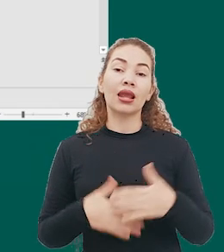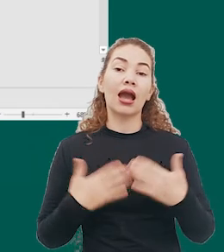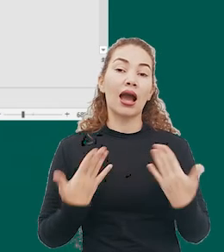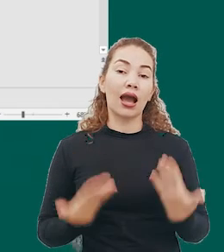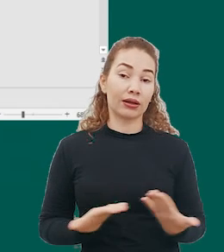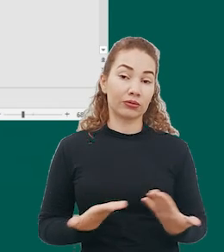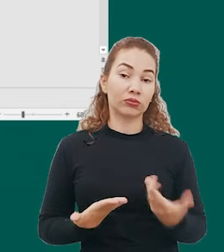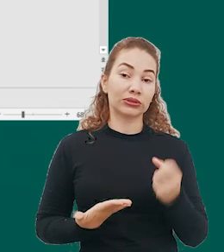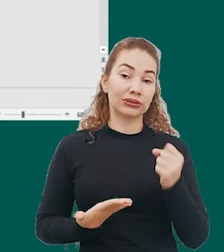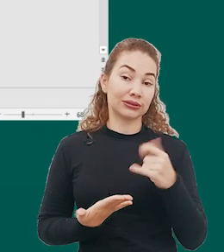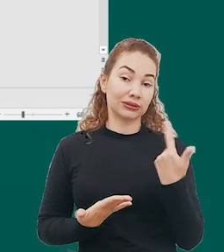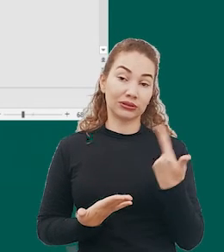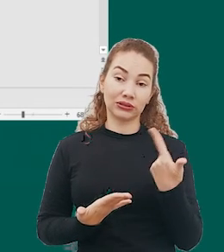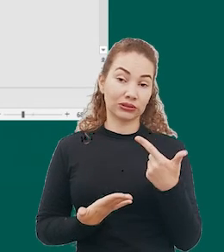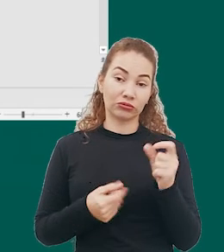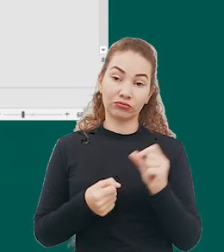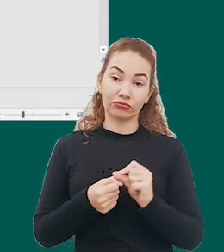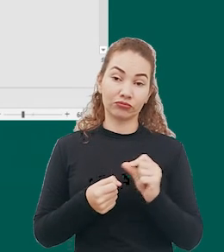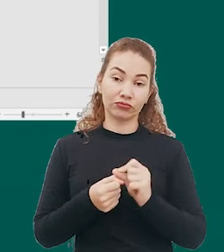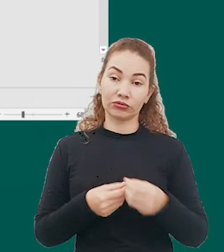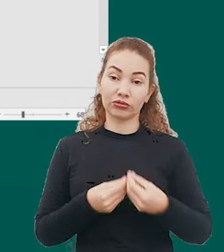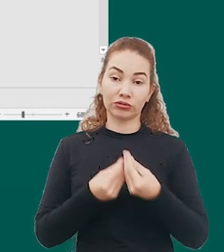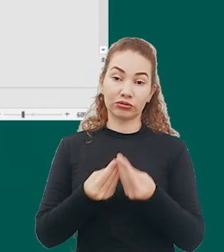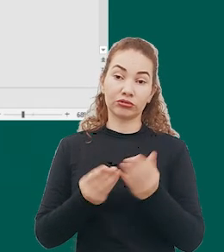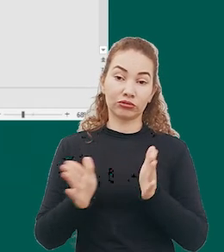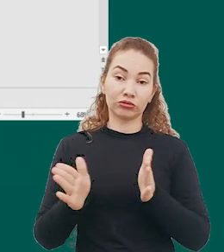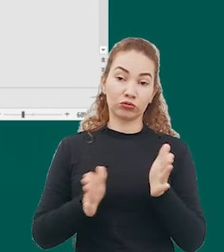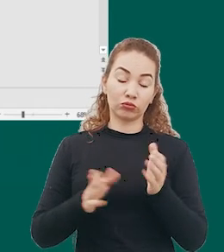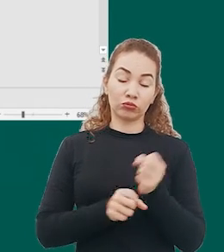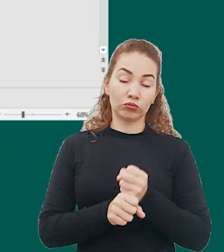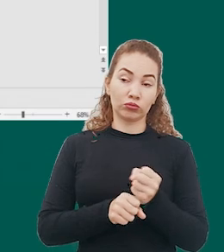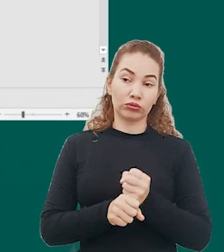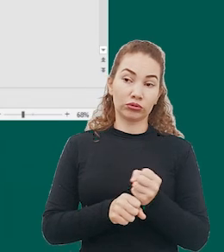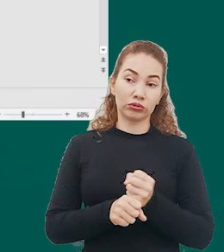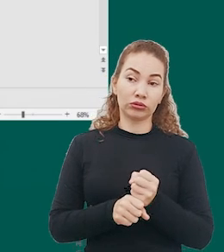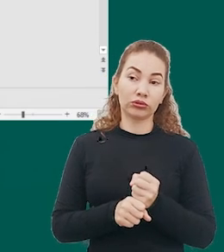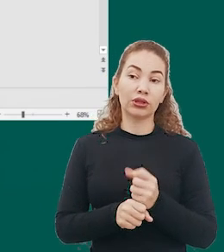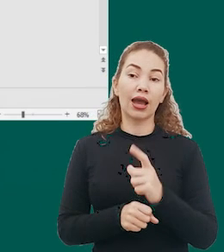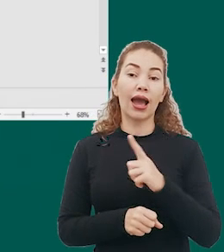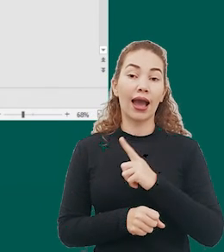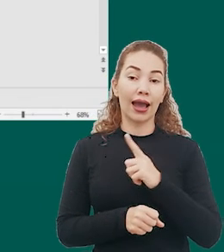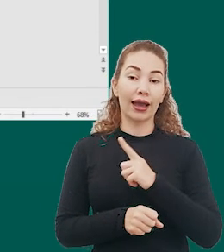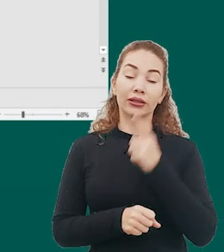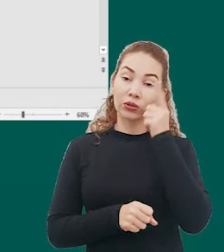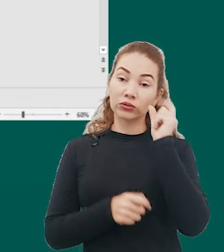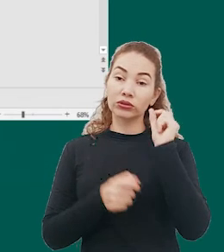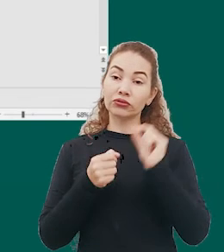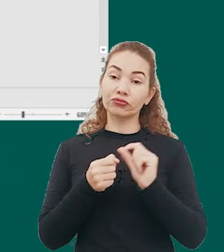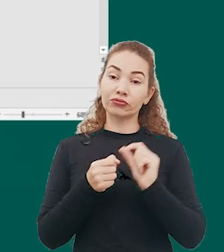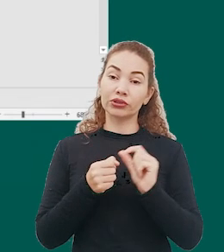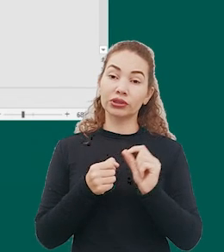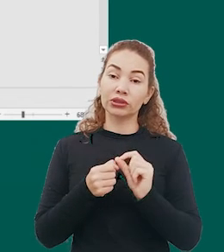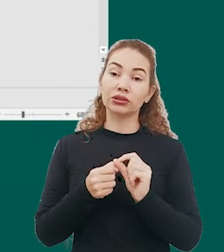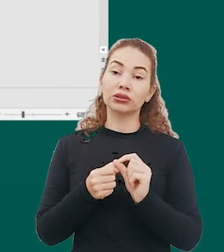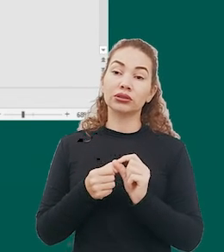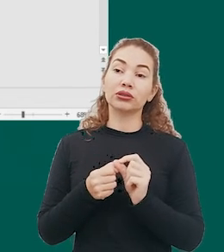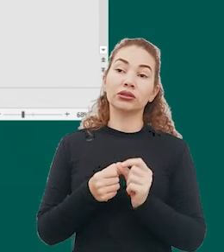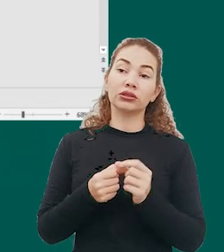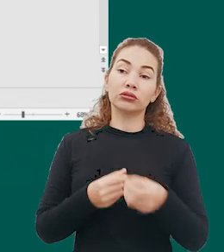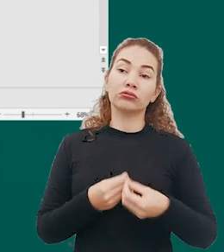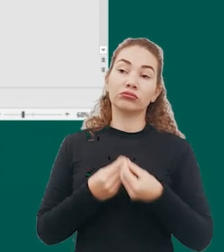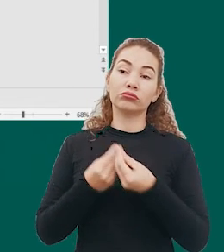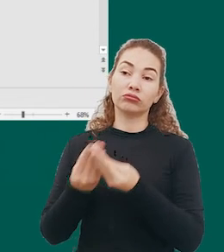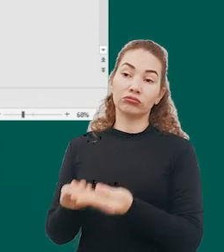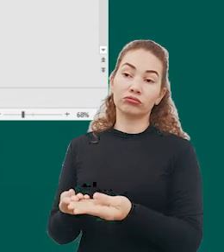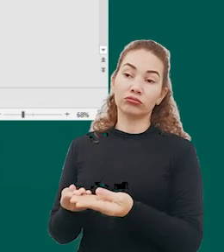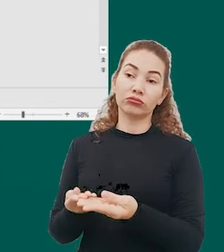se nós não fizermos essas doações no decorrer do ano, nós ainda temos a possibilidade de fazer uma